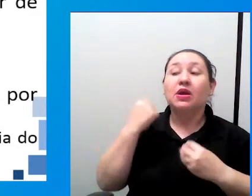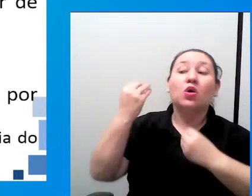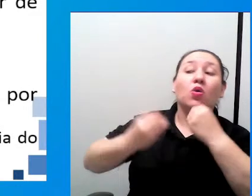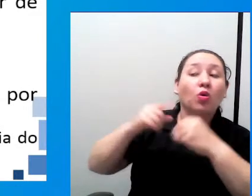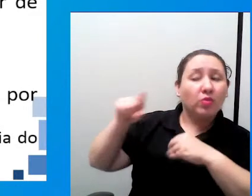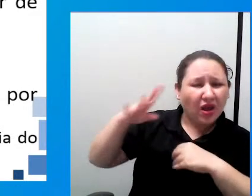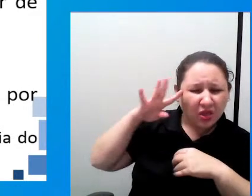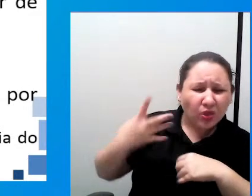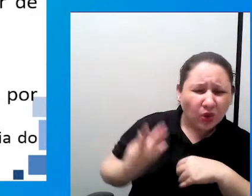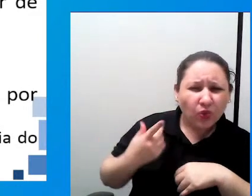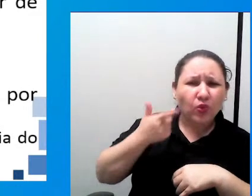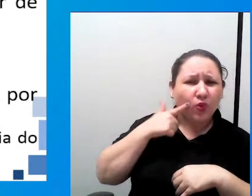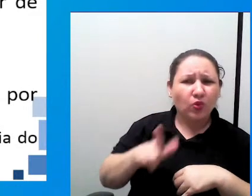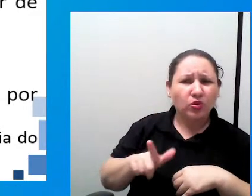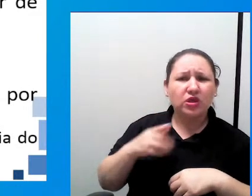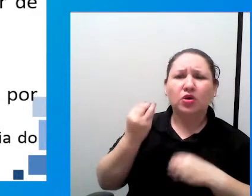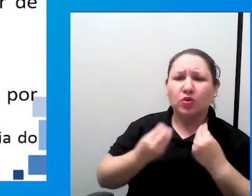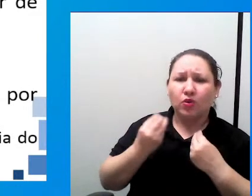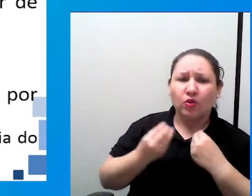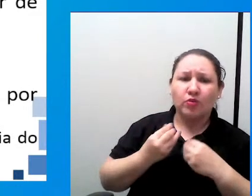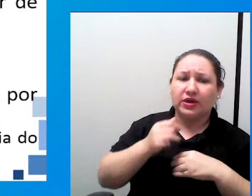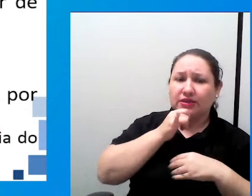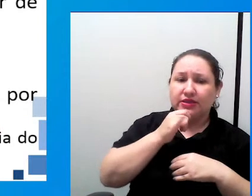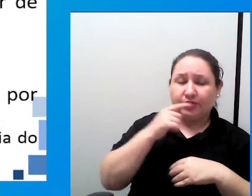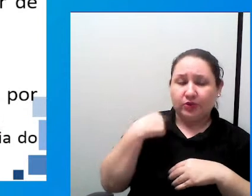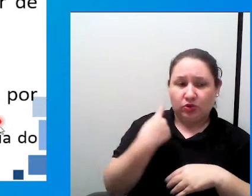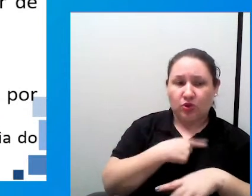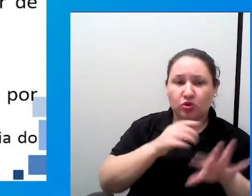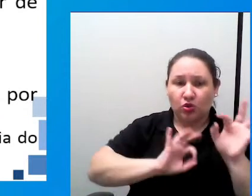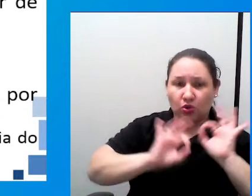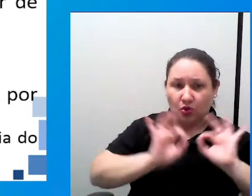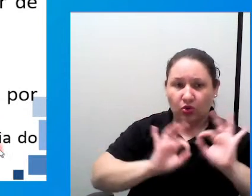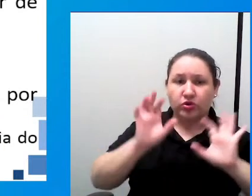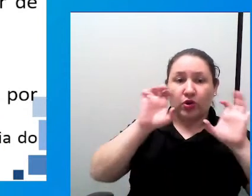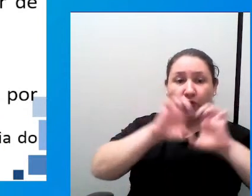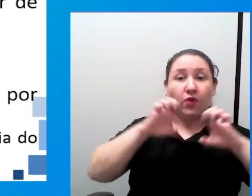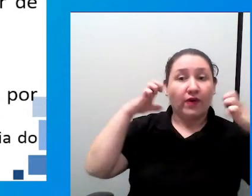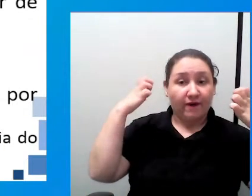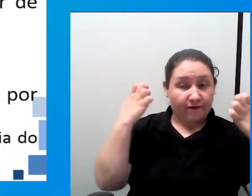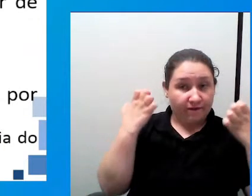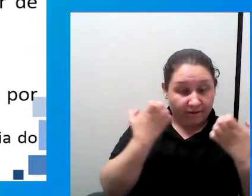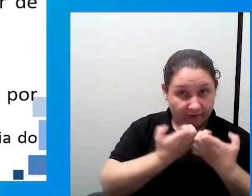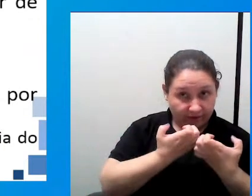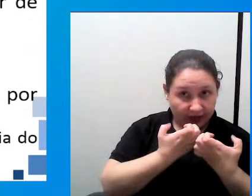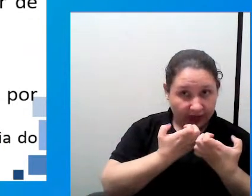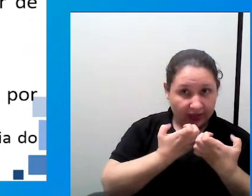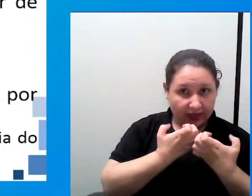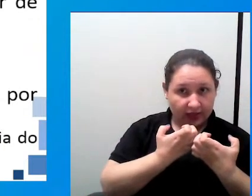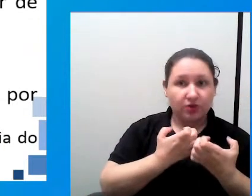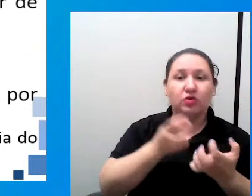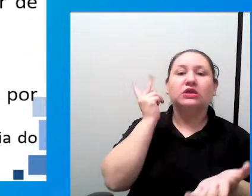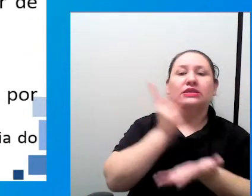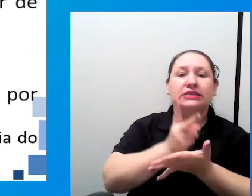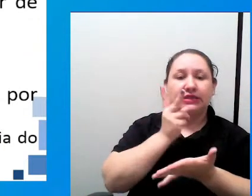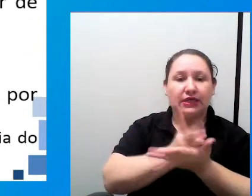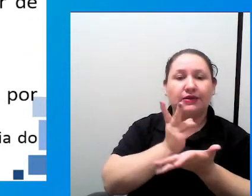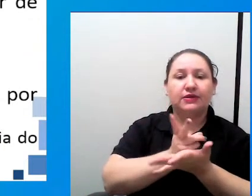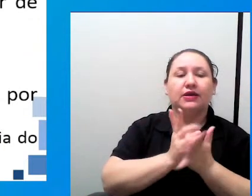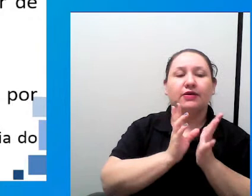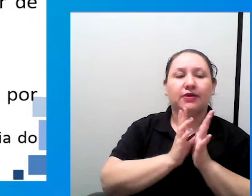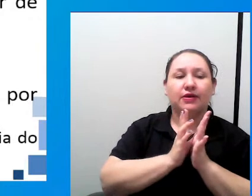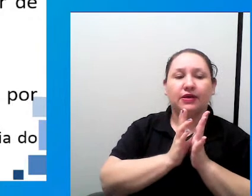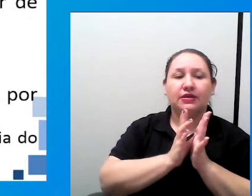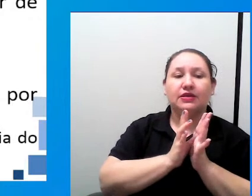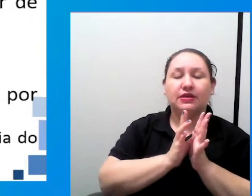gente criou um evento, esse evento que a gente chama de evento de culminância, realizado no final do semestre, né, onde a gente